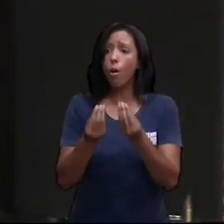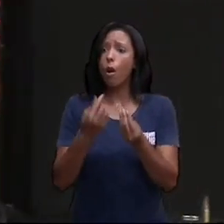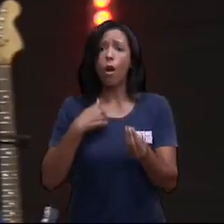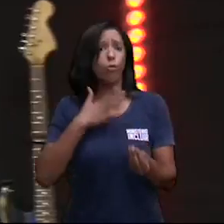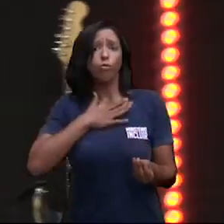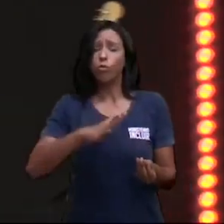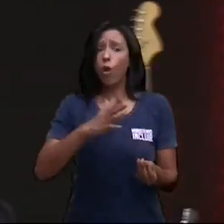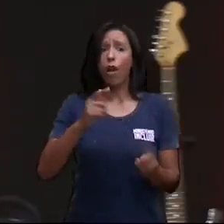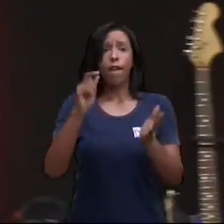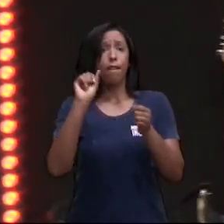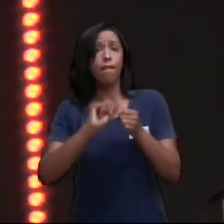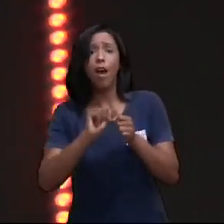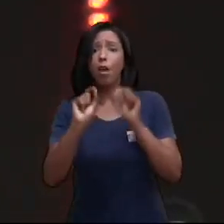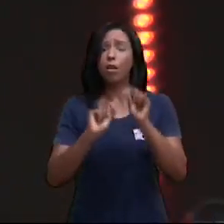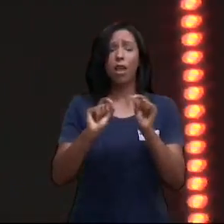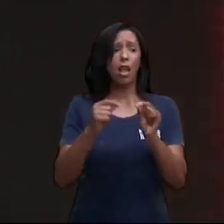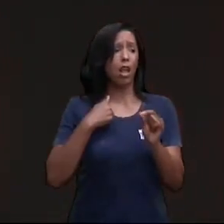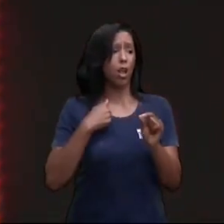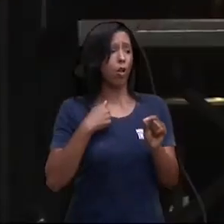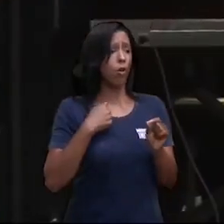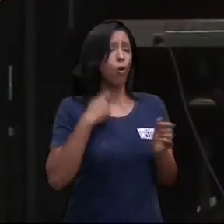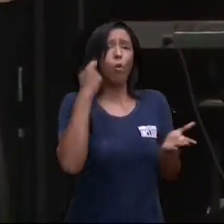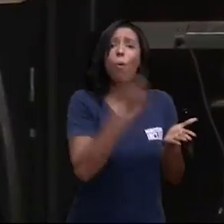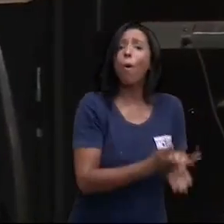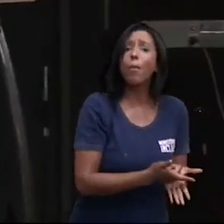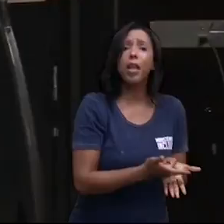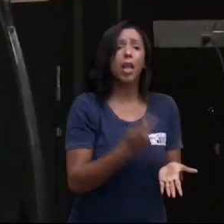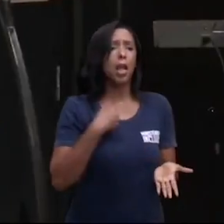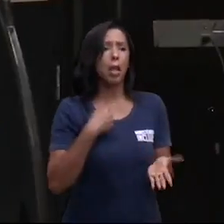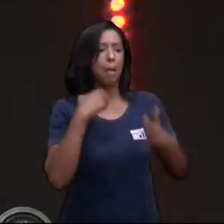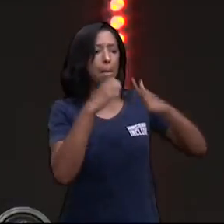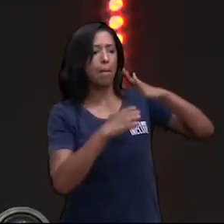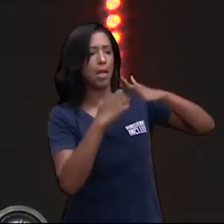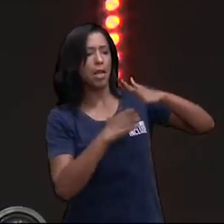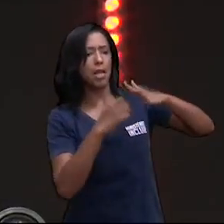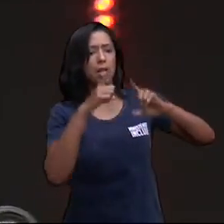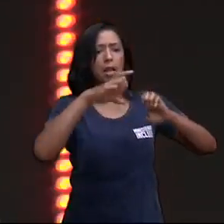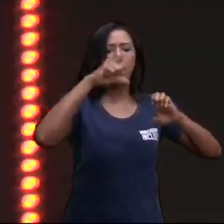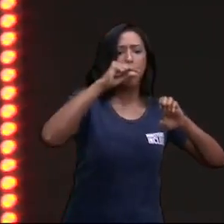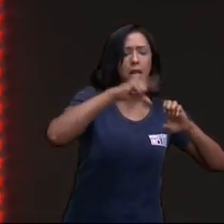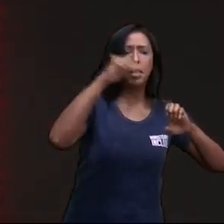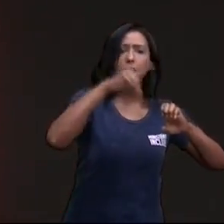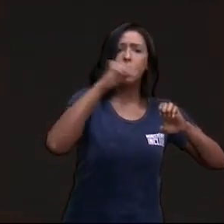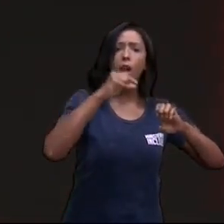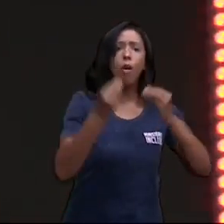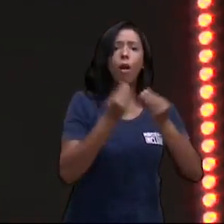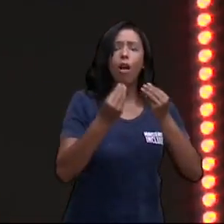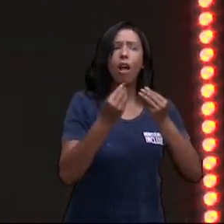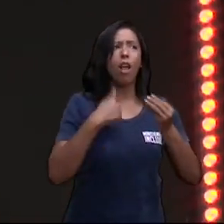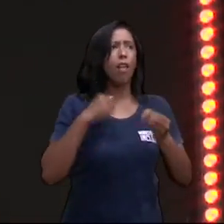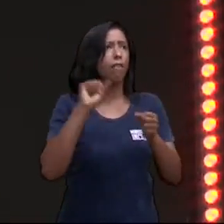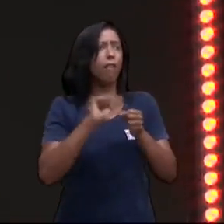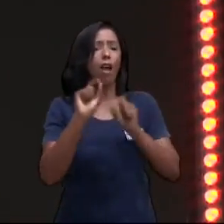que eu consegui o que eu comprei o que eu empreende o que eu realizei